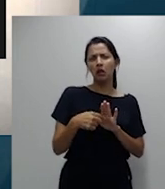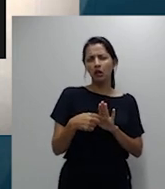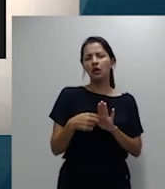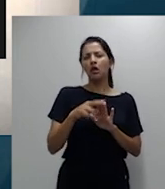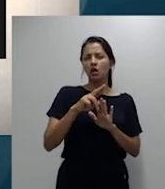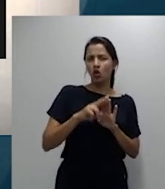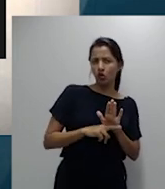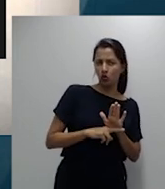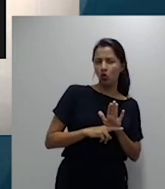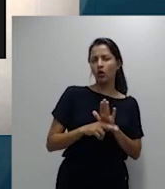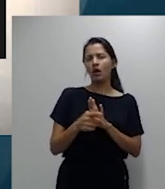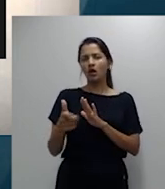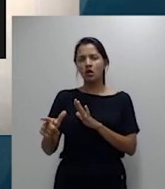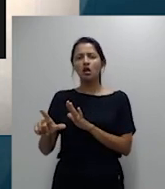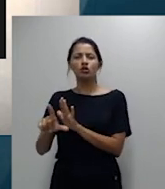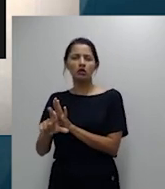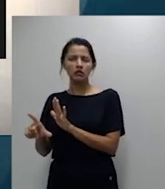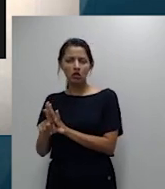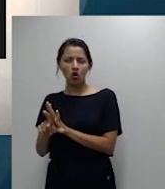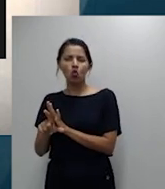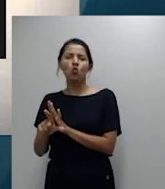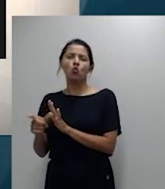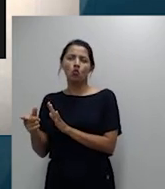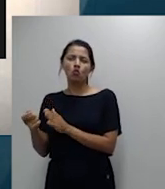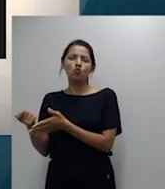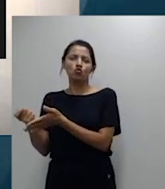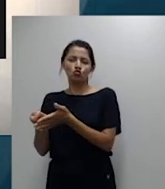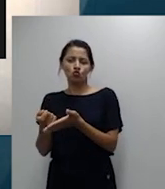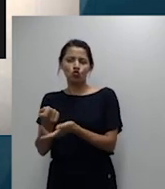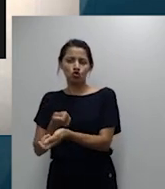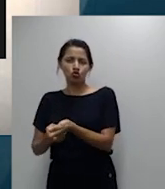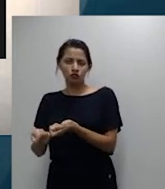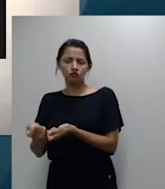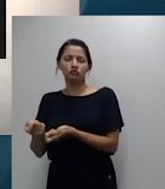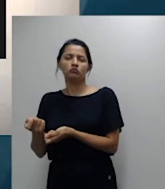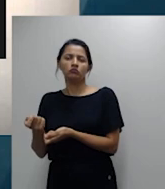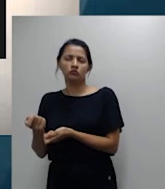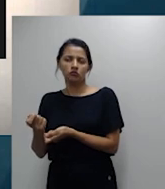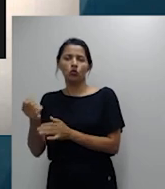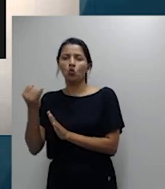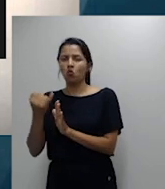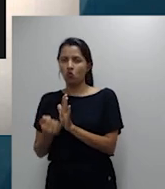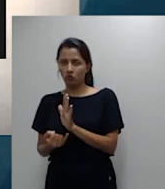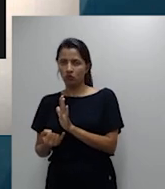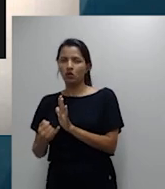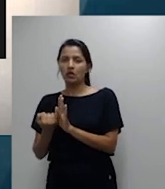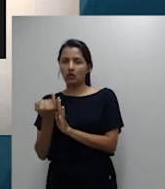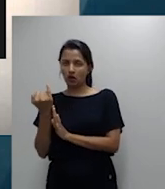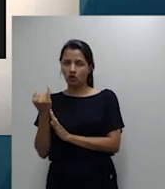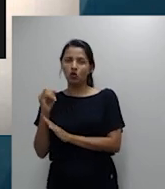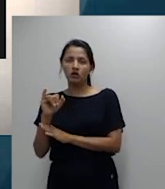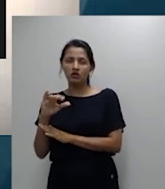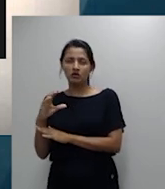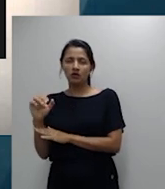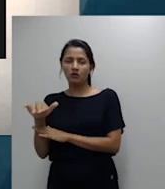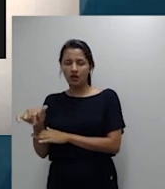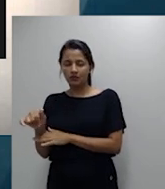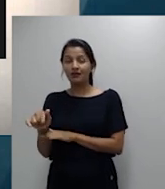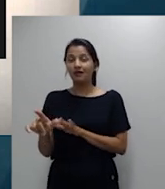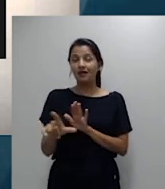legislação tributária do ICMS é ali mínima que foi publicado em